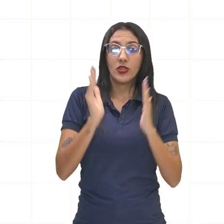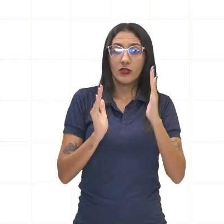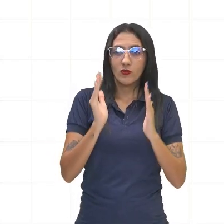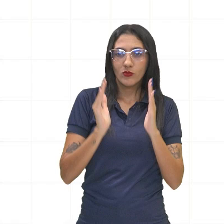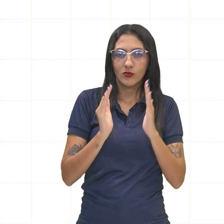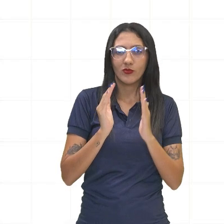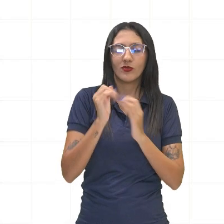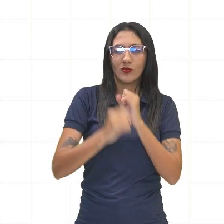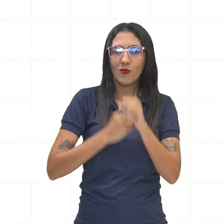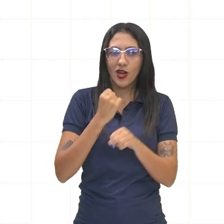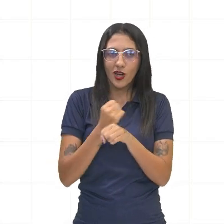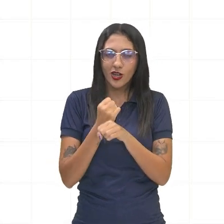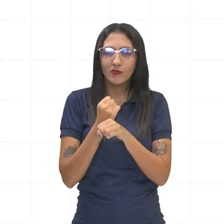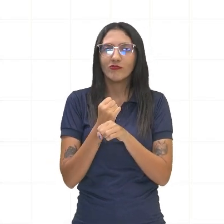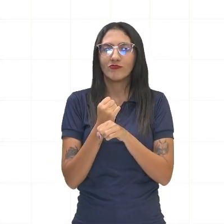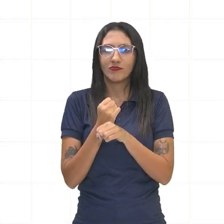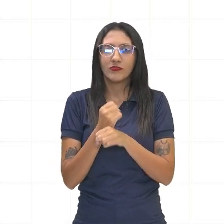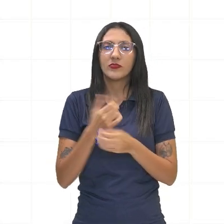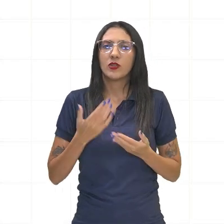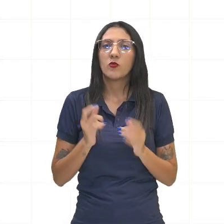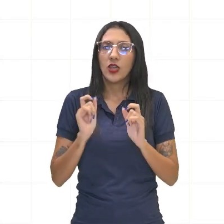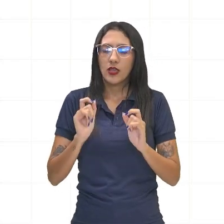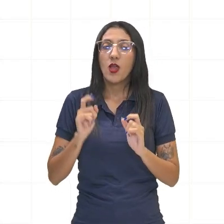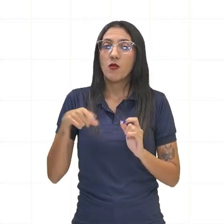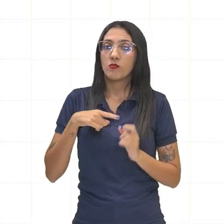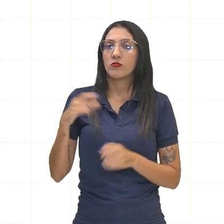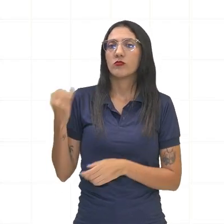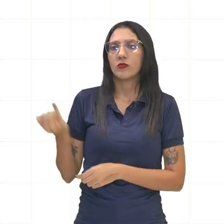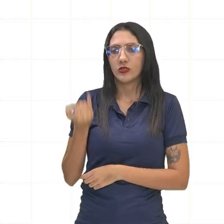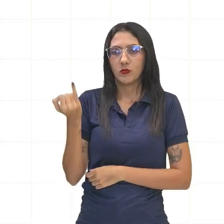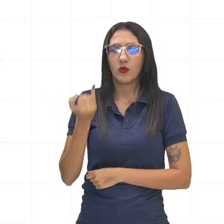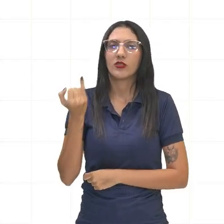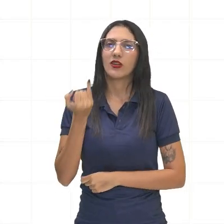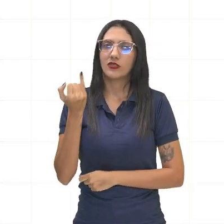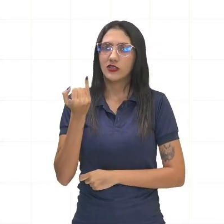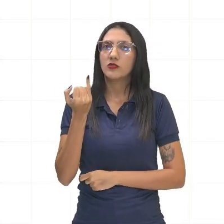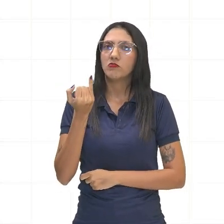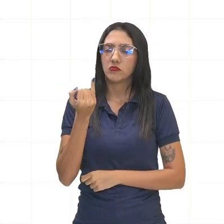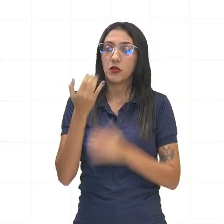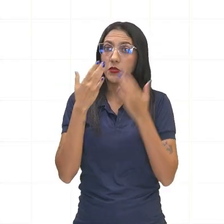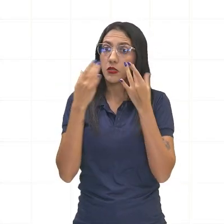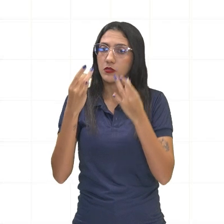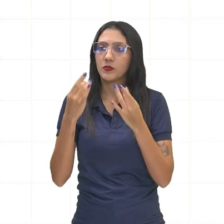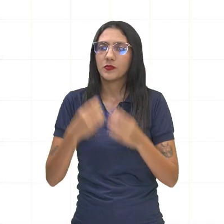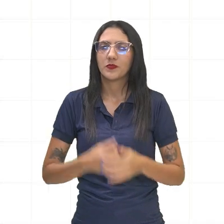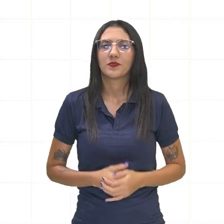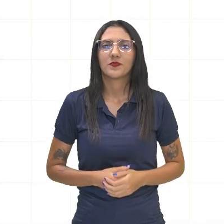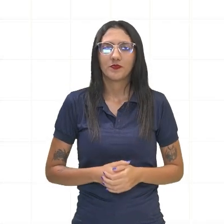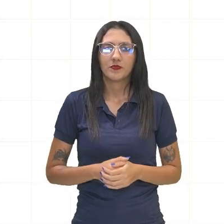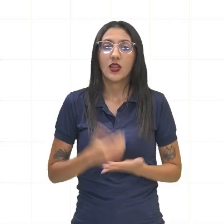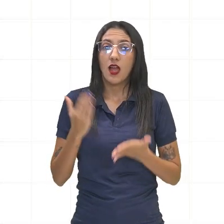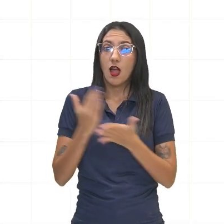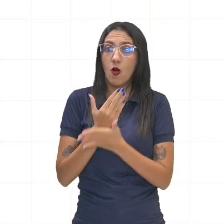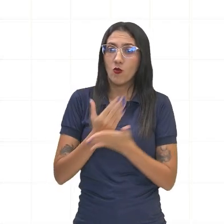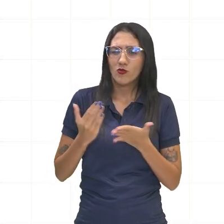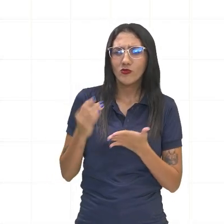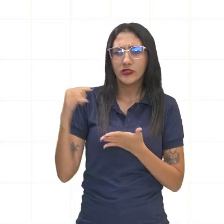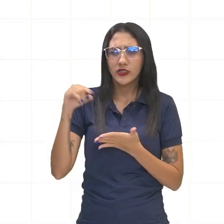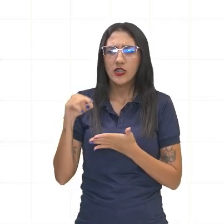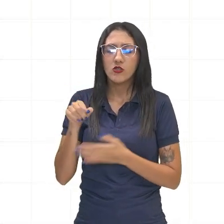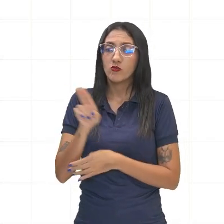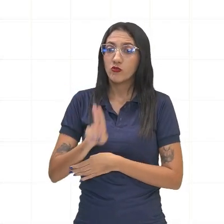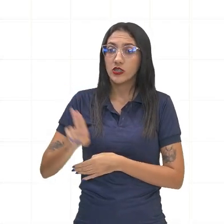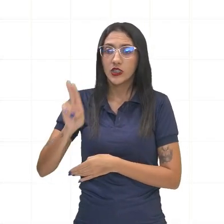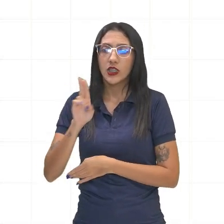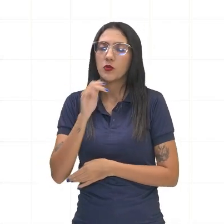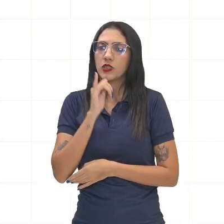ano, é o que? Prioritário, era uma prioridade, né? Alguns utilizam